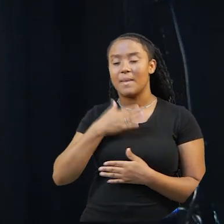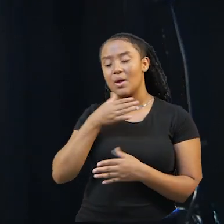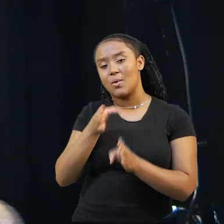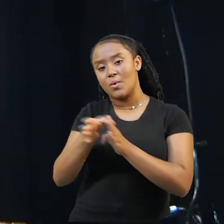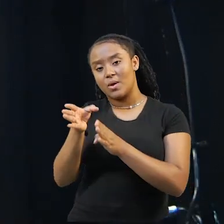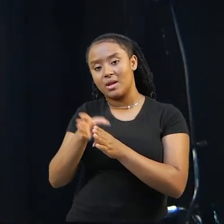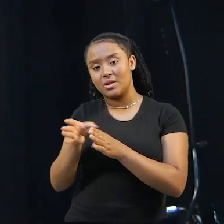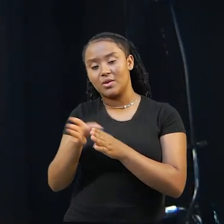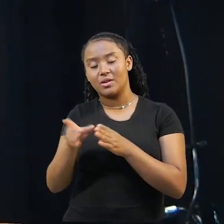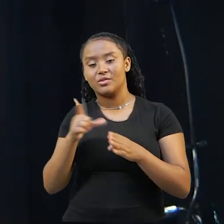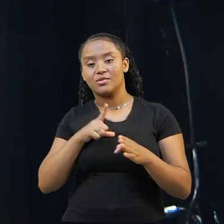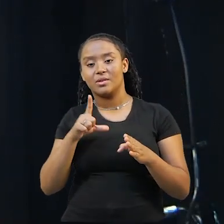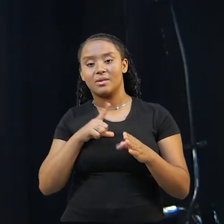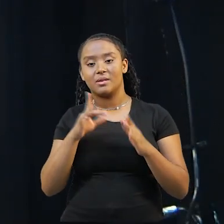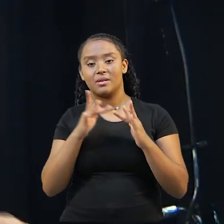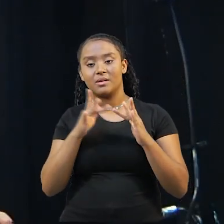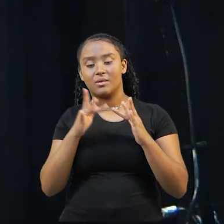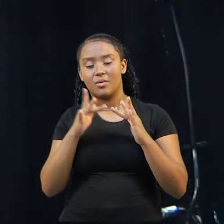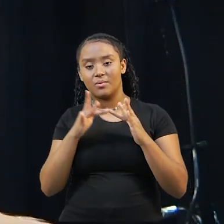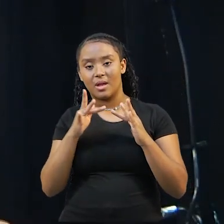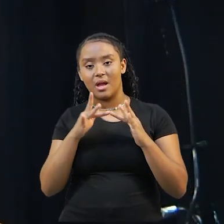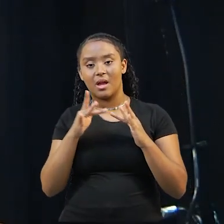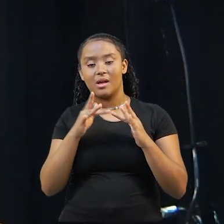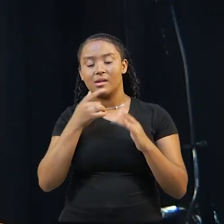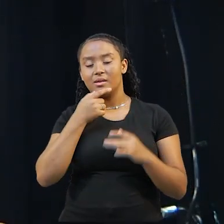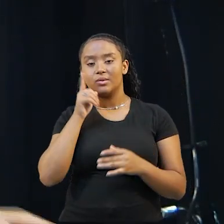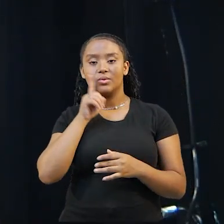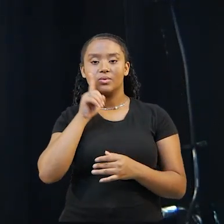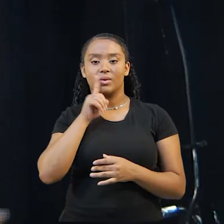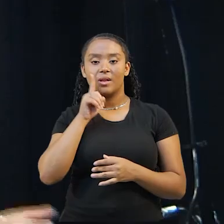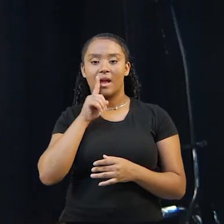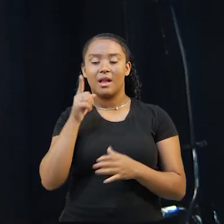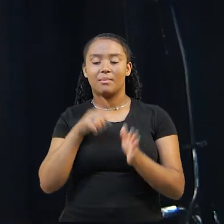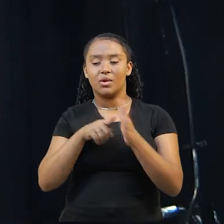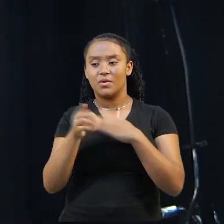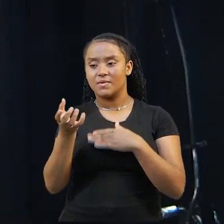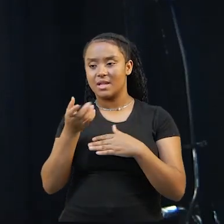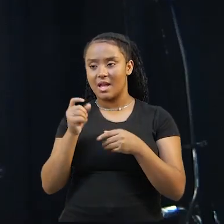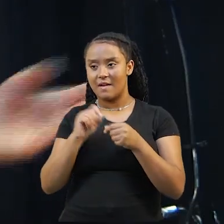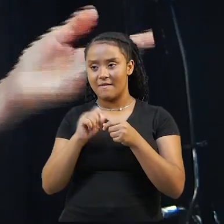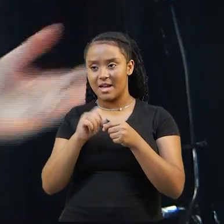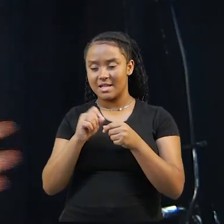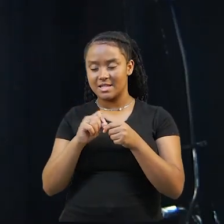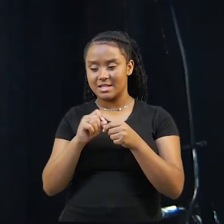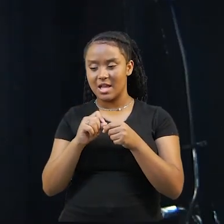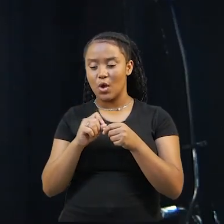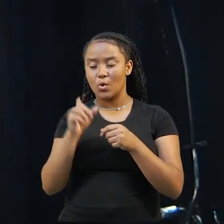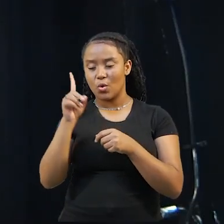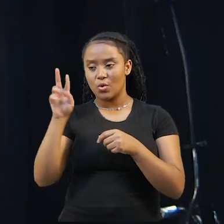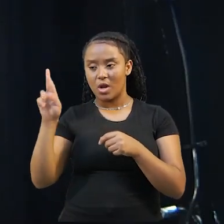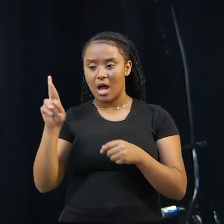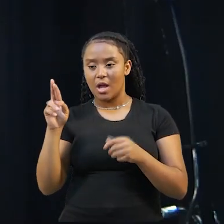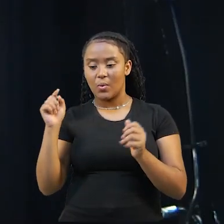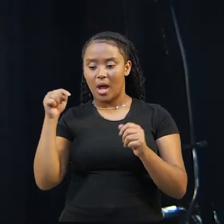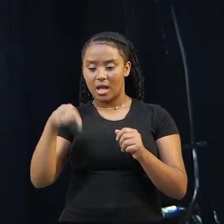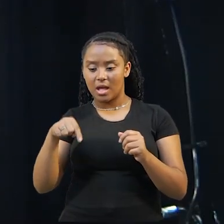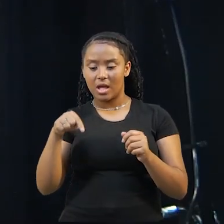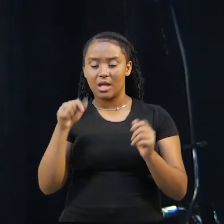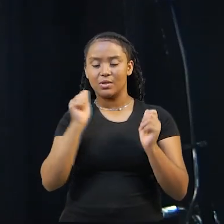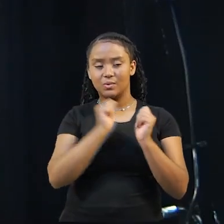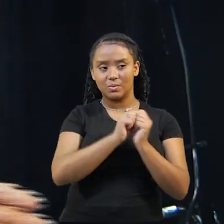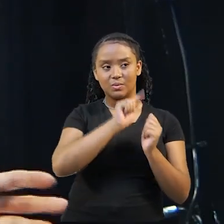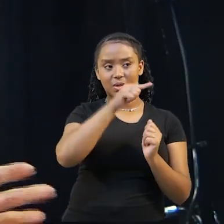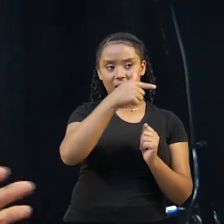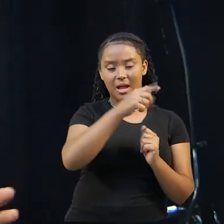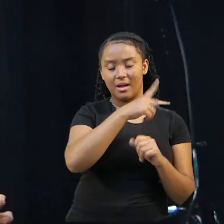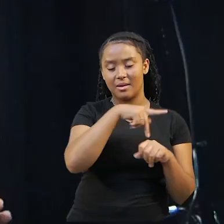orientador tinha contatos na Inglaterra e ele falou, você quer fazer um doutorado de sanduíche? Eu falei, quero. Aí foi o desespero da língua inglesa, né, porque